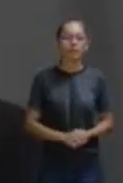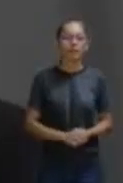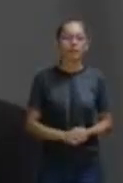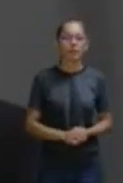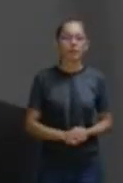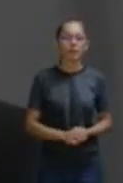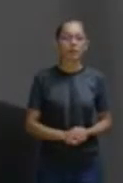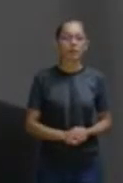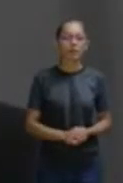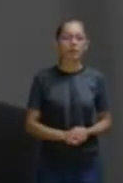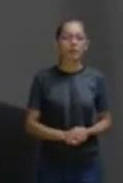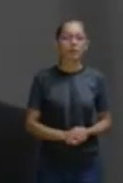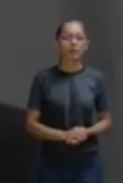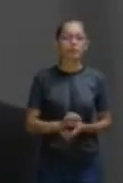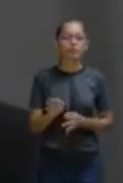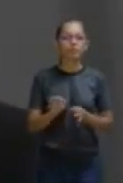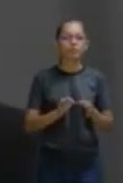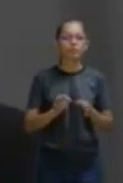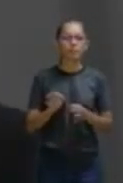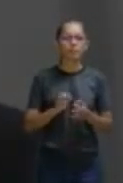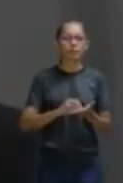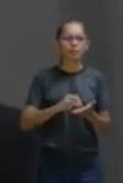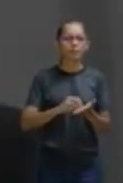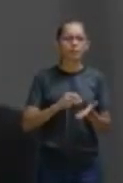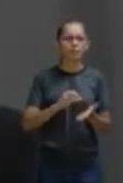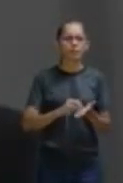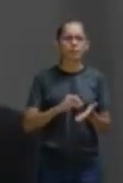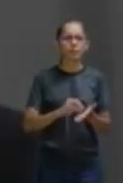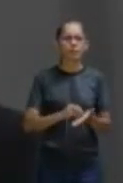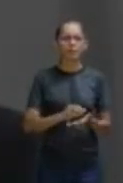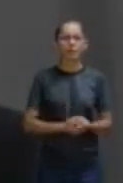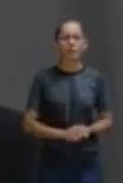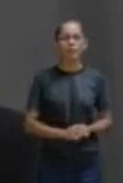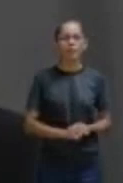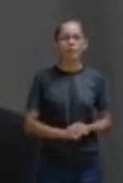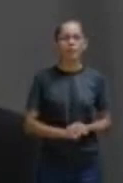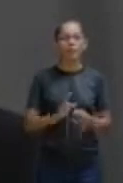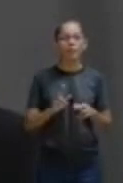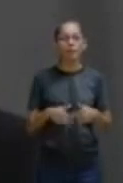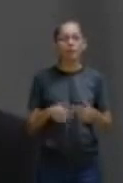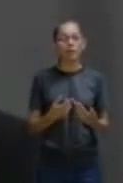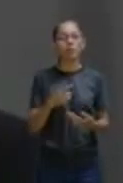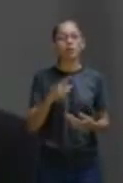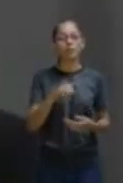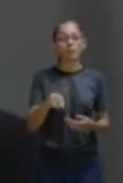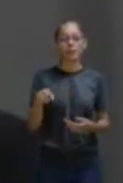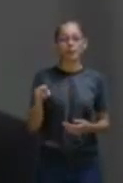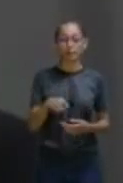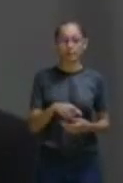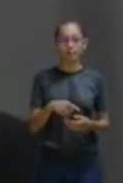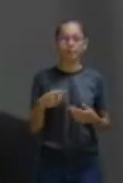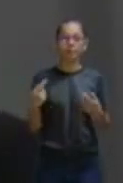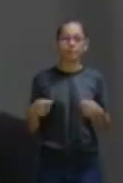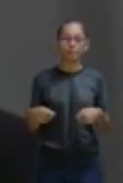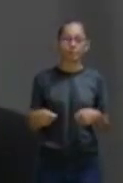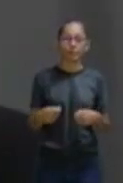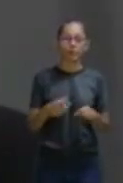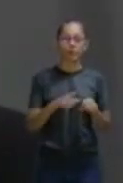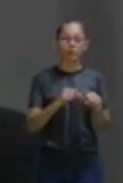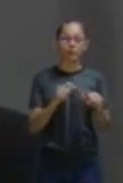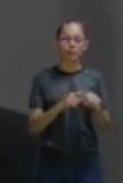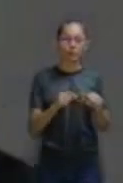regularização da situação de inadimplência para suspender as consequências previstas no artigo 47.